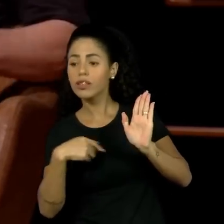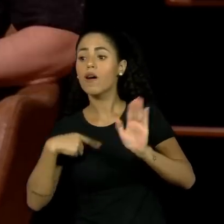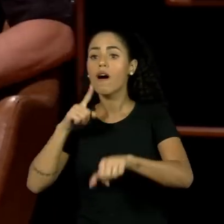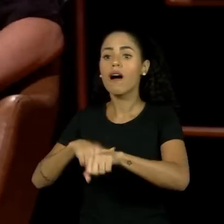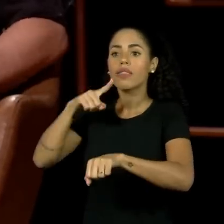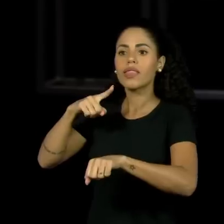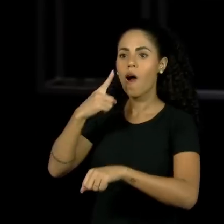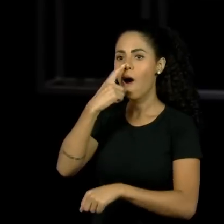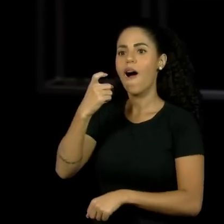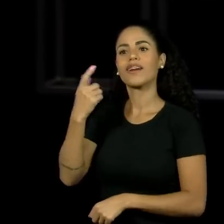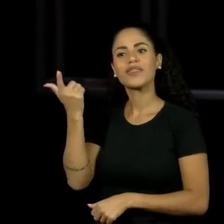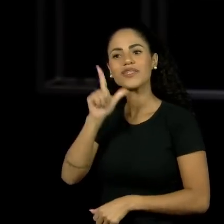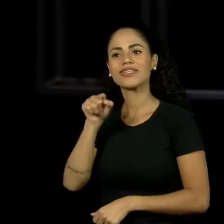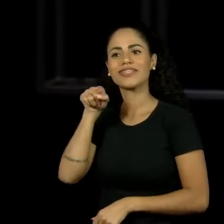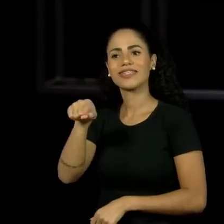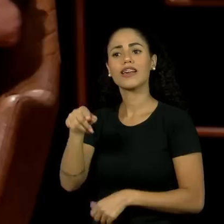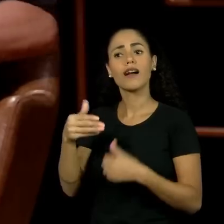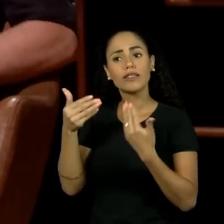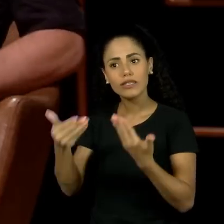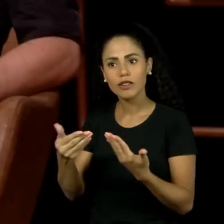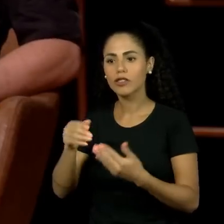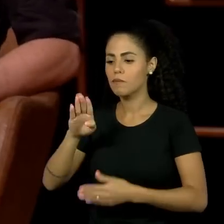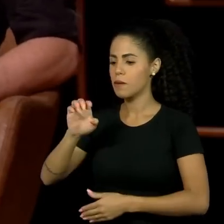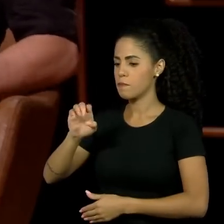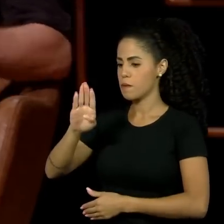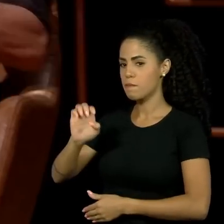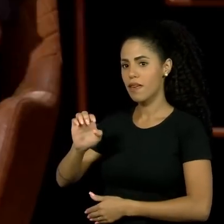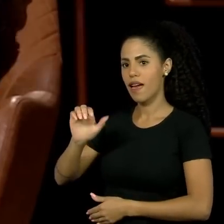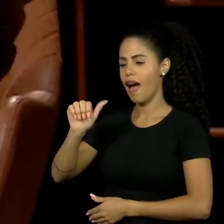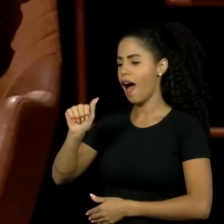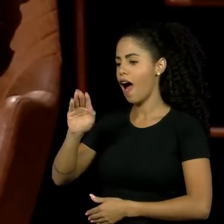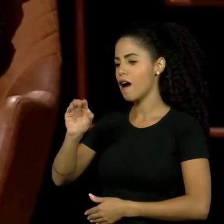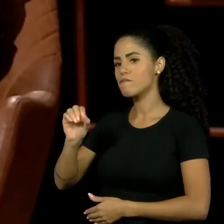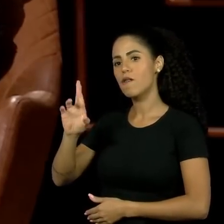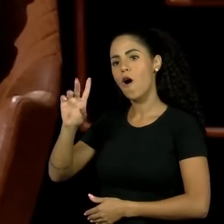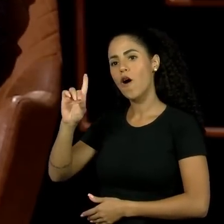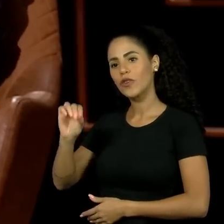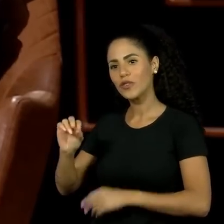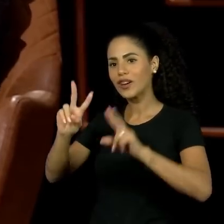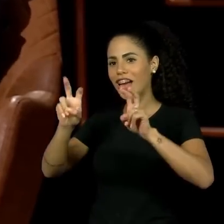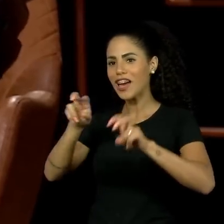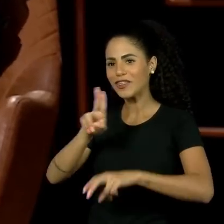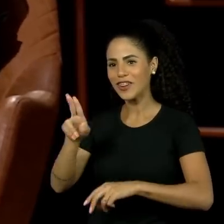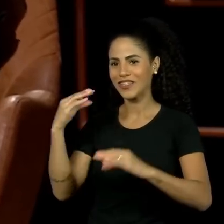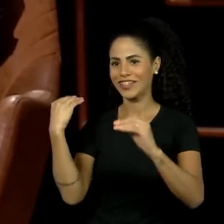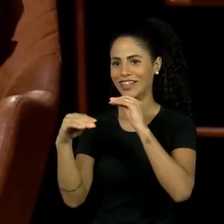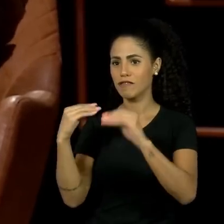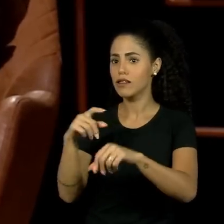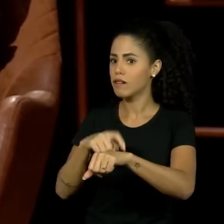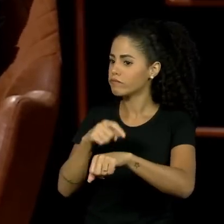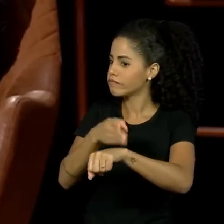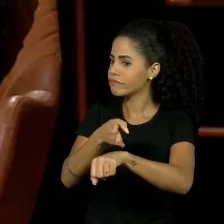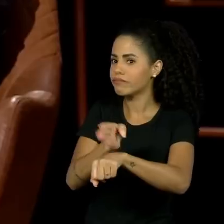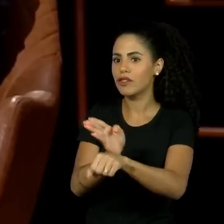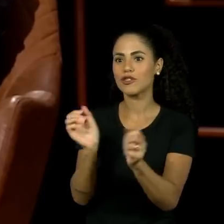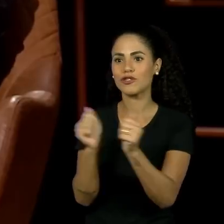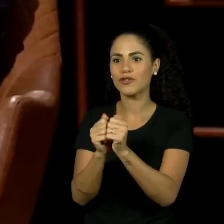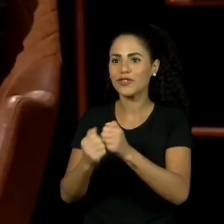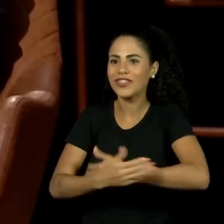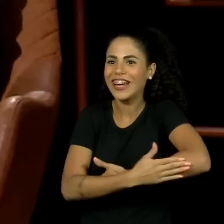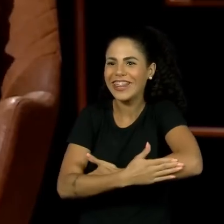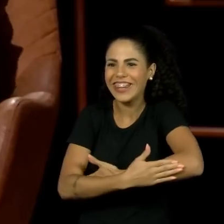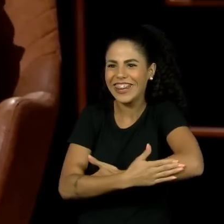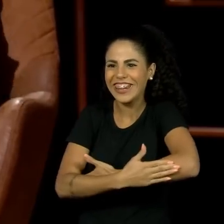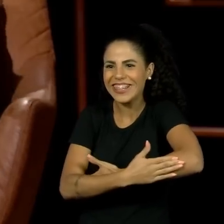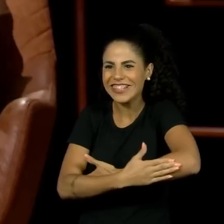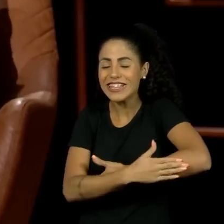bebê, a tal bebê a bordo, né? Que estava quase o tempo inteiro com a gente, com os irmãos. Então